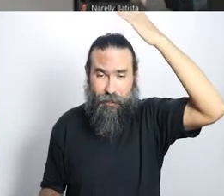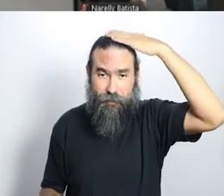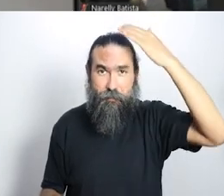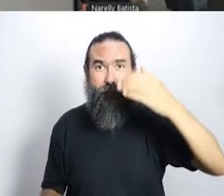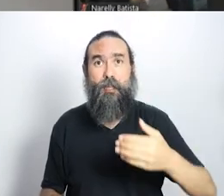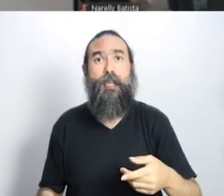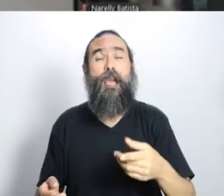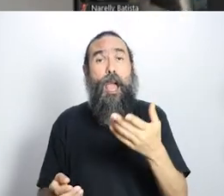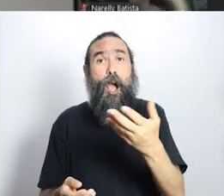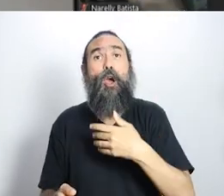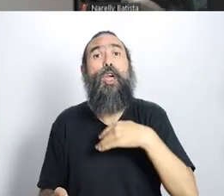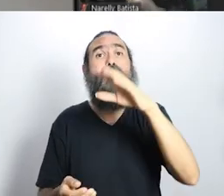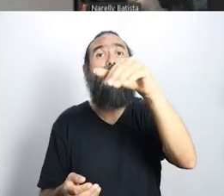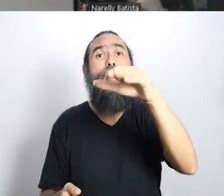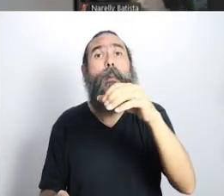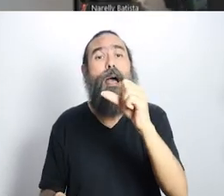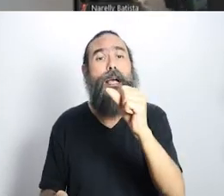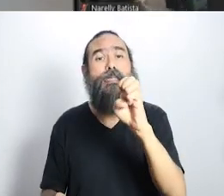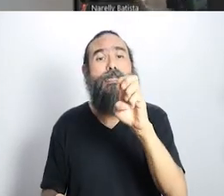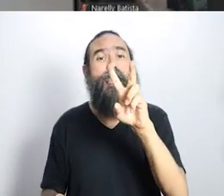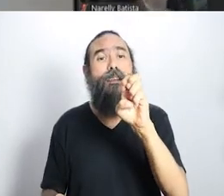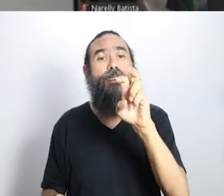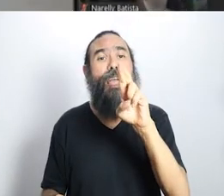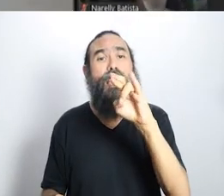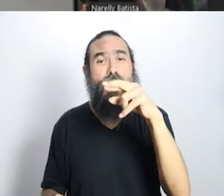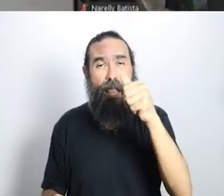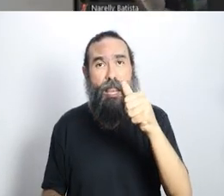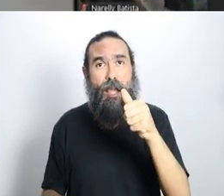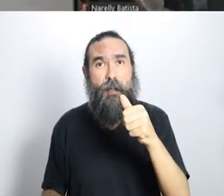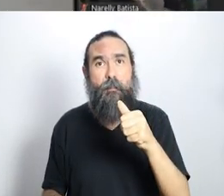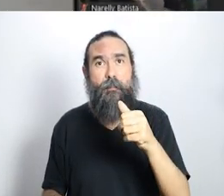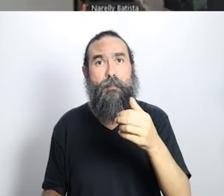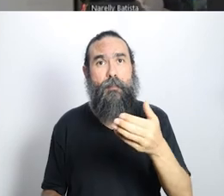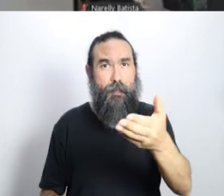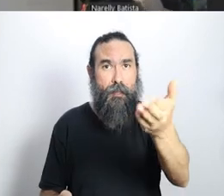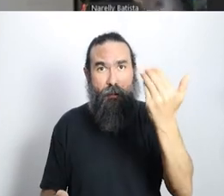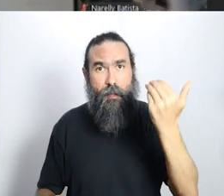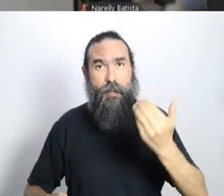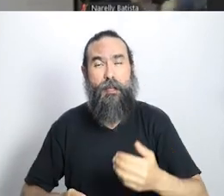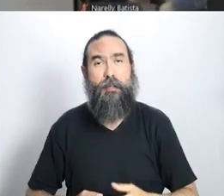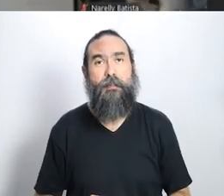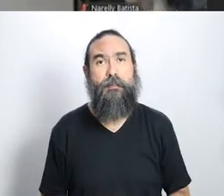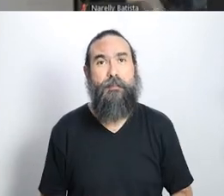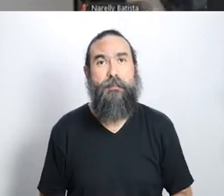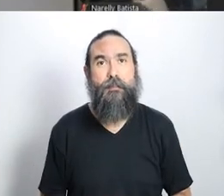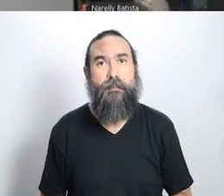vende lá. Diga um verso de despedida para esse povo que está em casa agora ouvindo a gente.